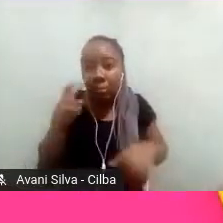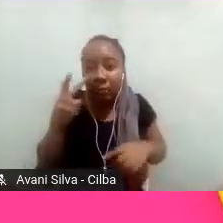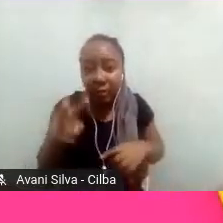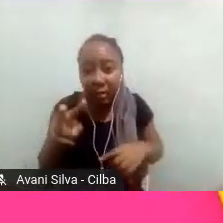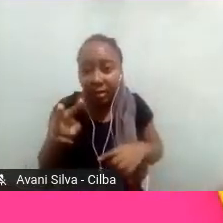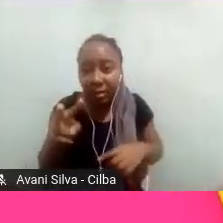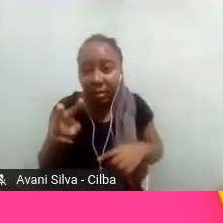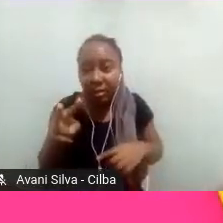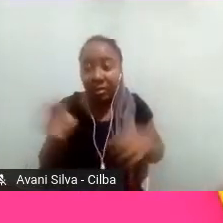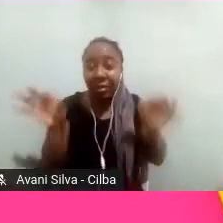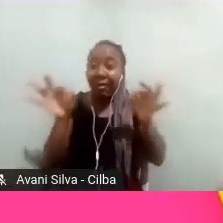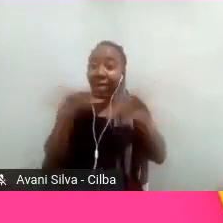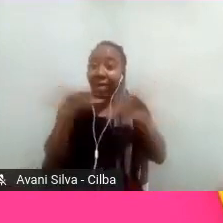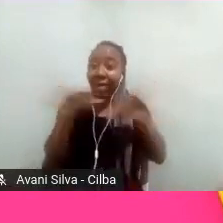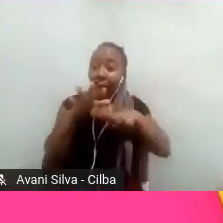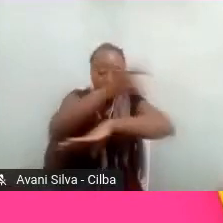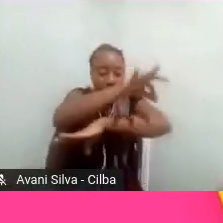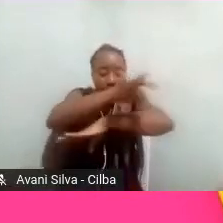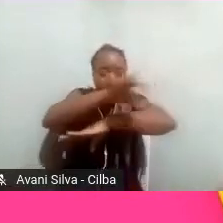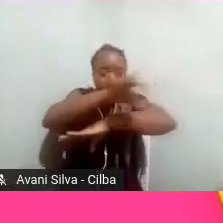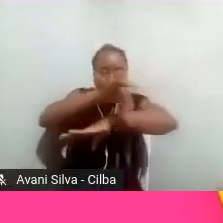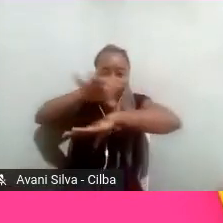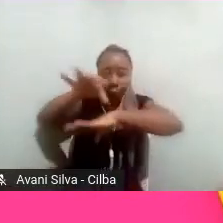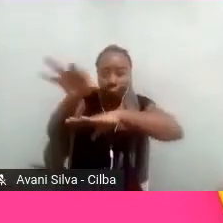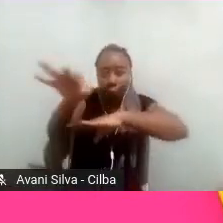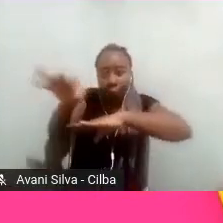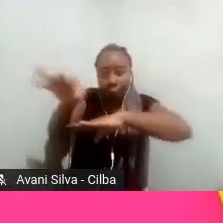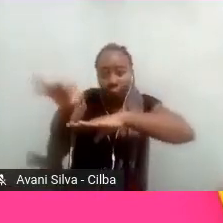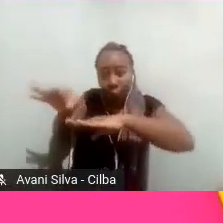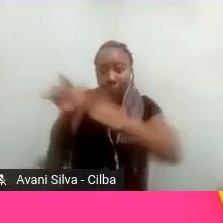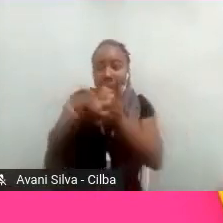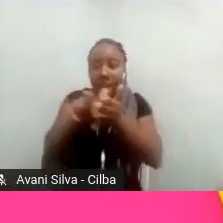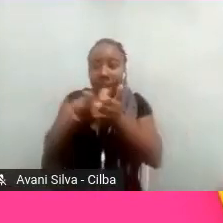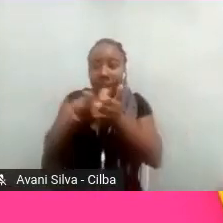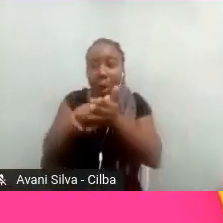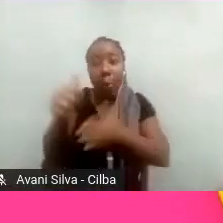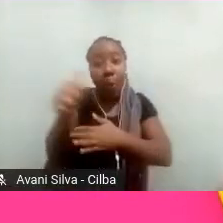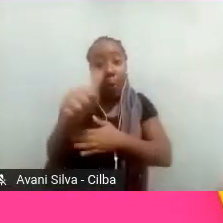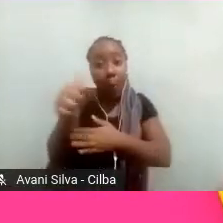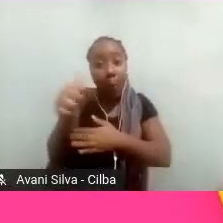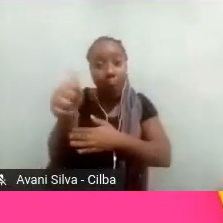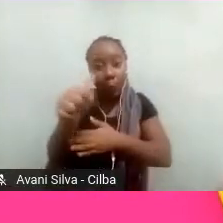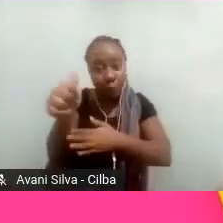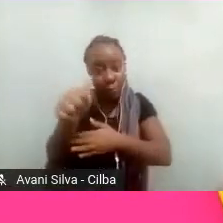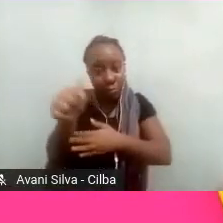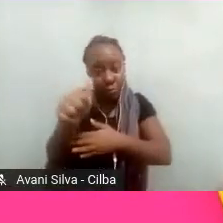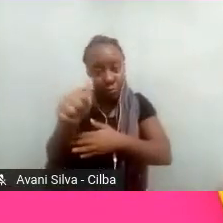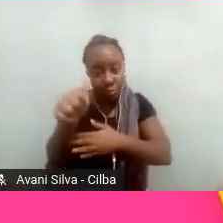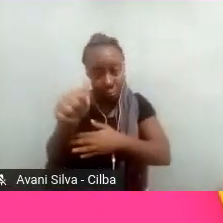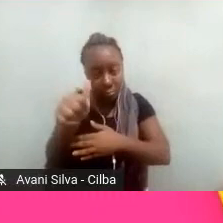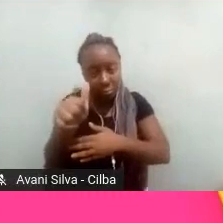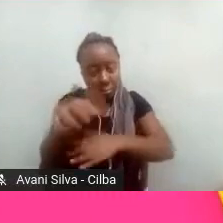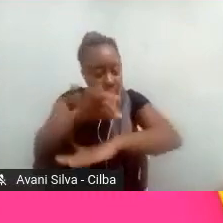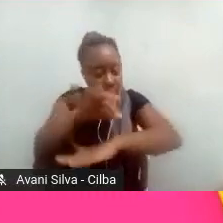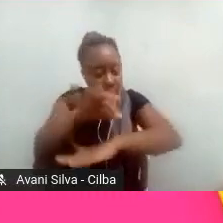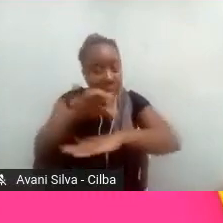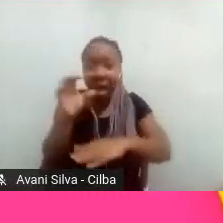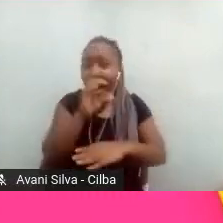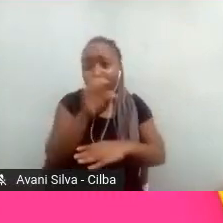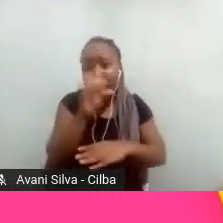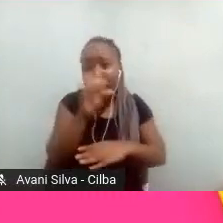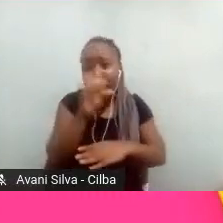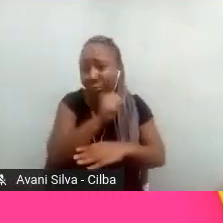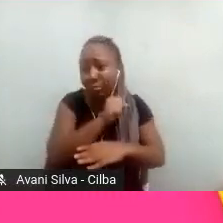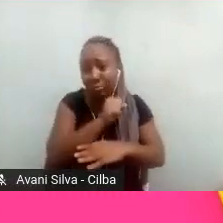terminei de riscar mais uma folha. Como eu falei, são 11 folhas, então vai ser um processo bem rápido. E na hora